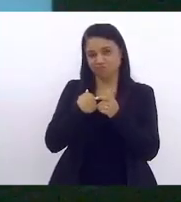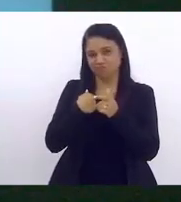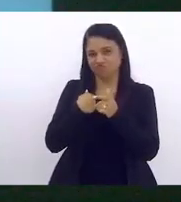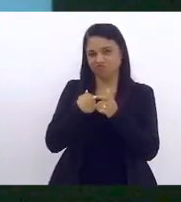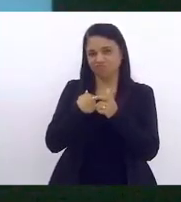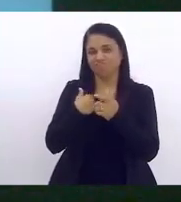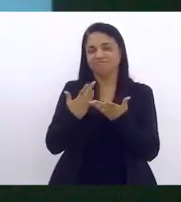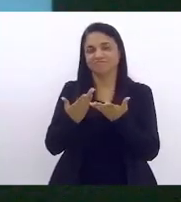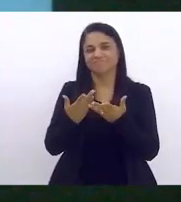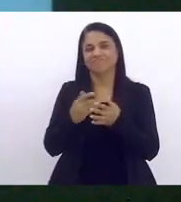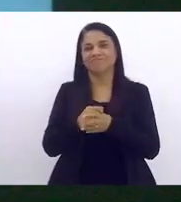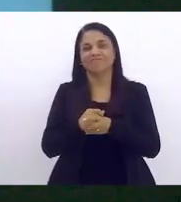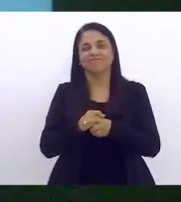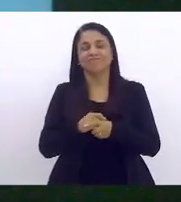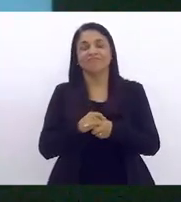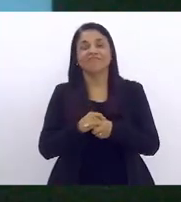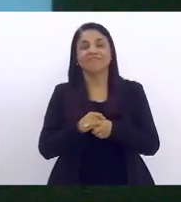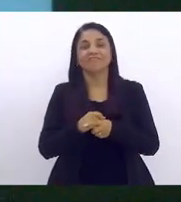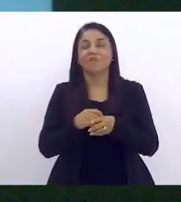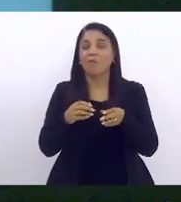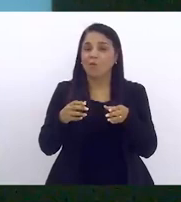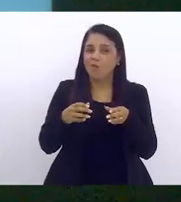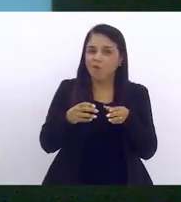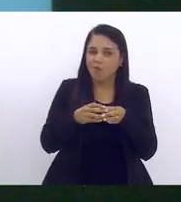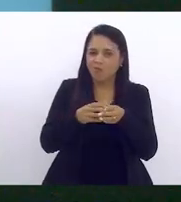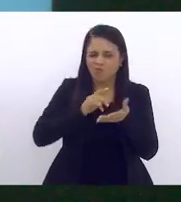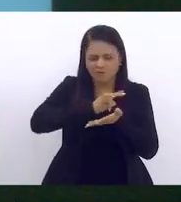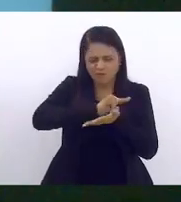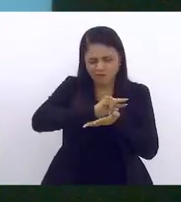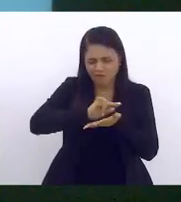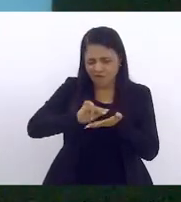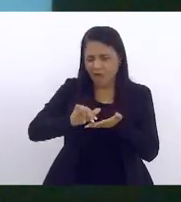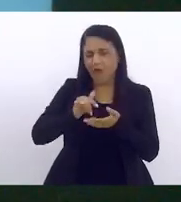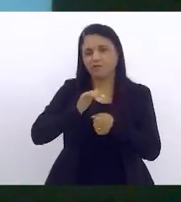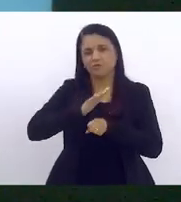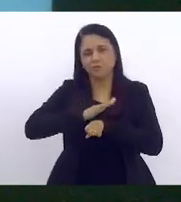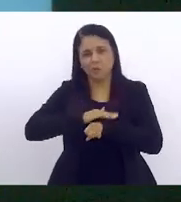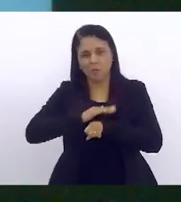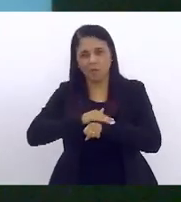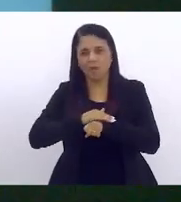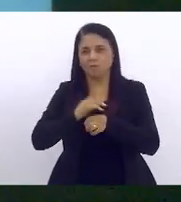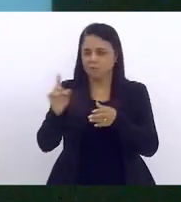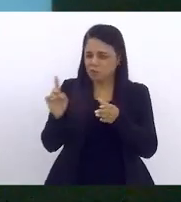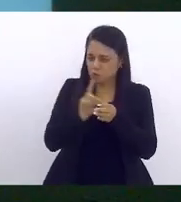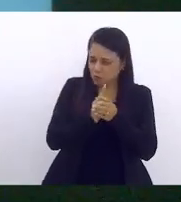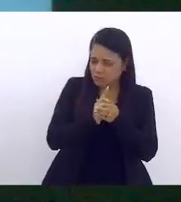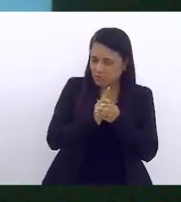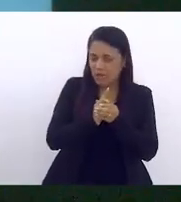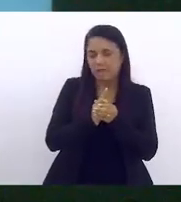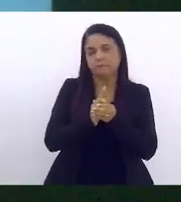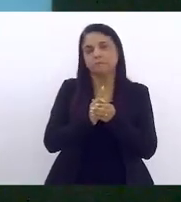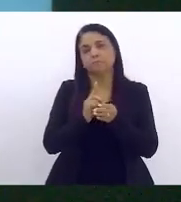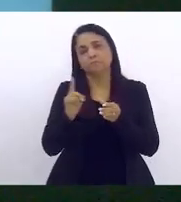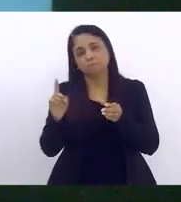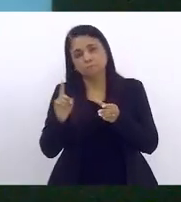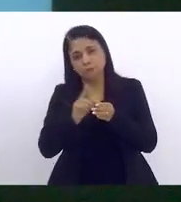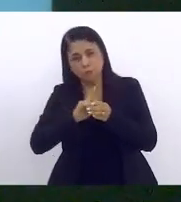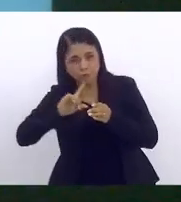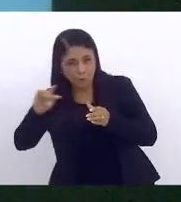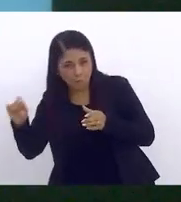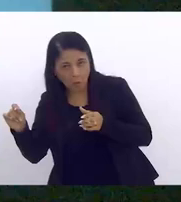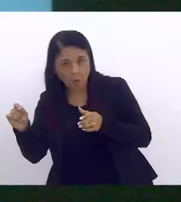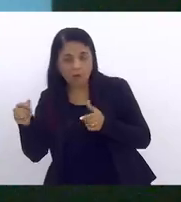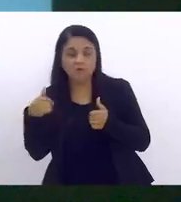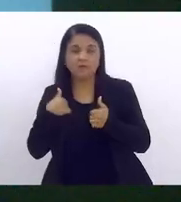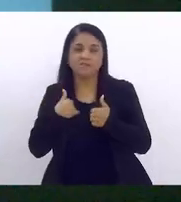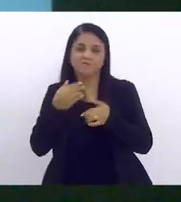Então, o grupo passou por vários ciclos, vários momentos, várias pessoas entraram, várias pessoas saindo. Inclusive, eu gostaria